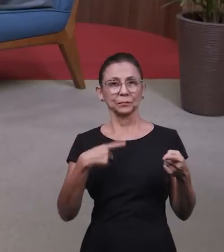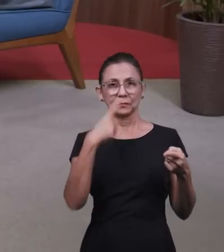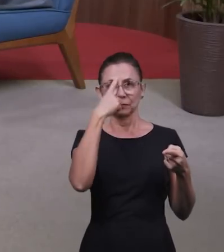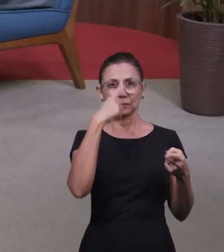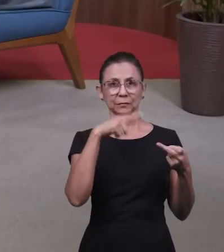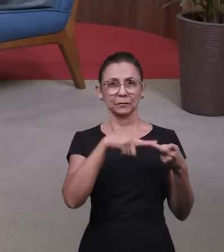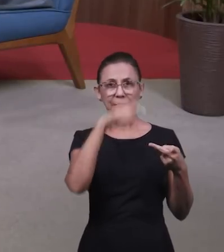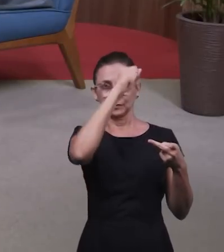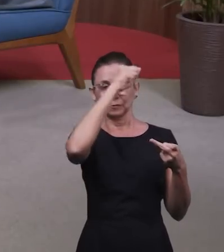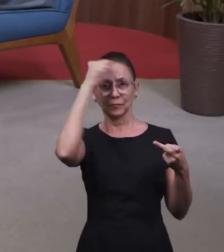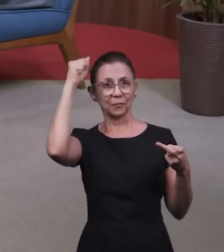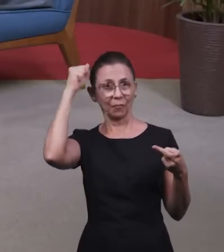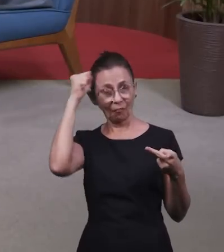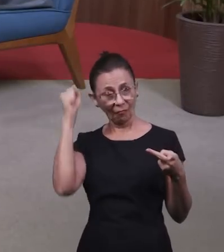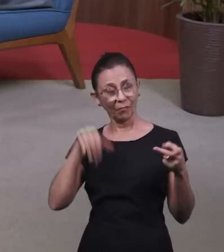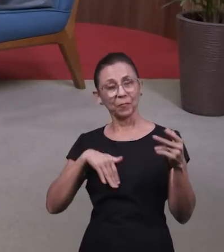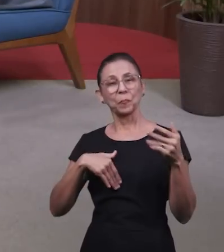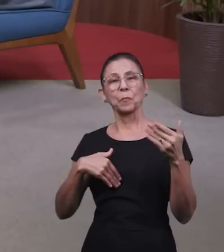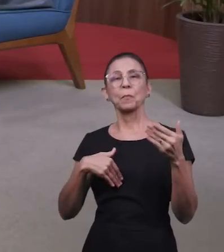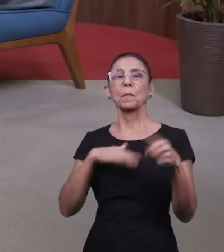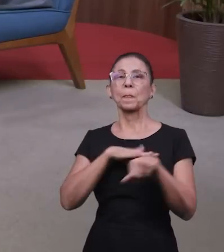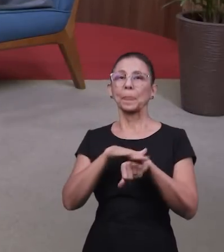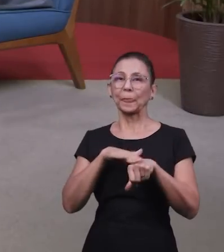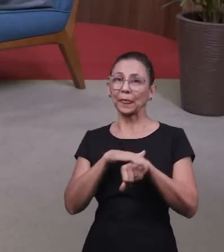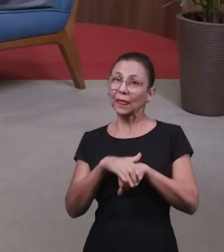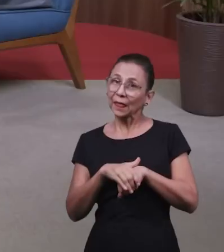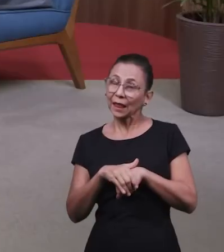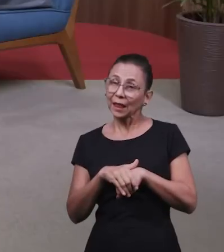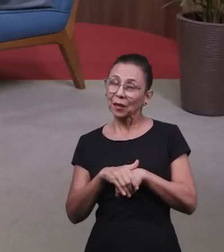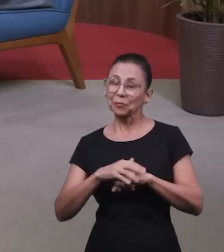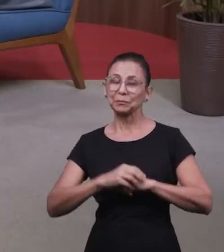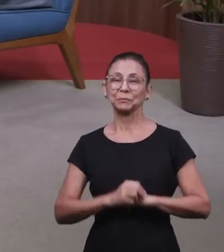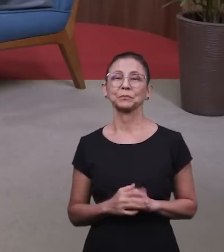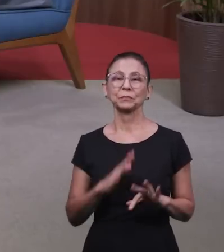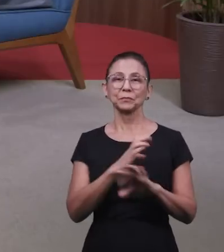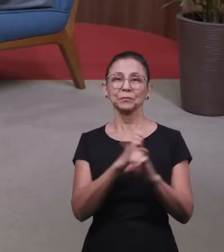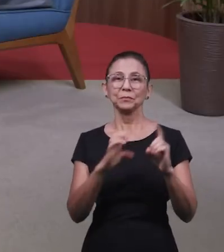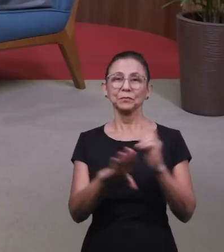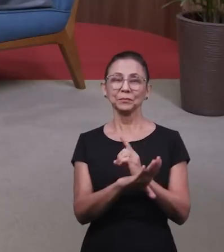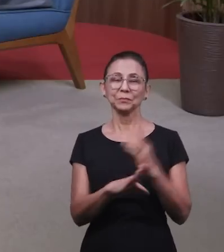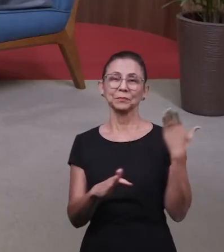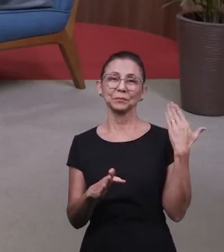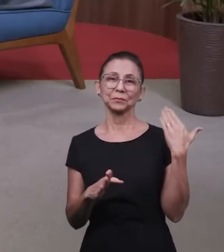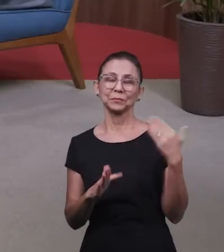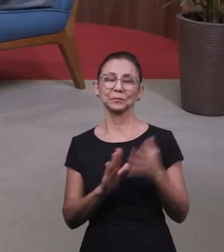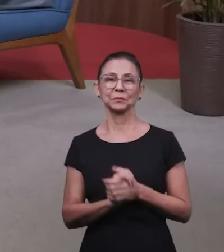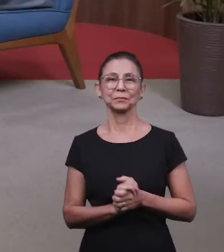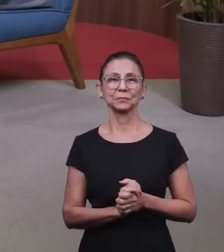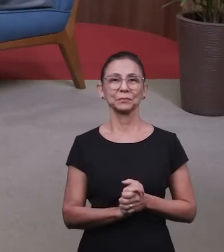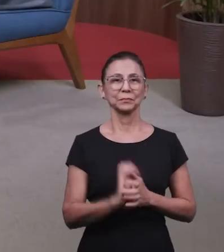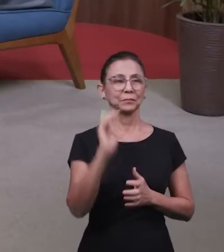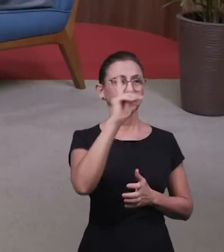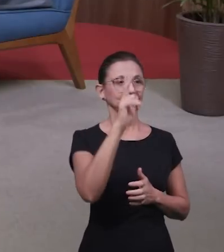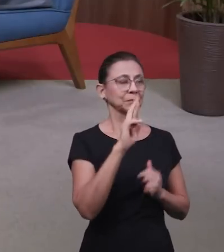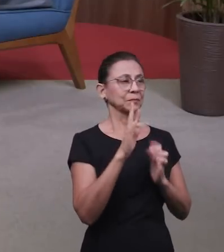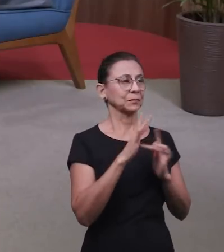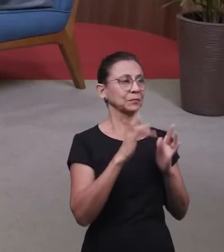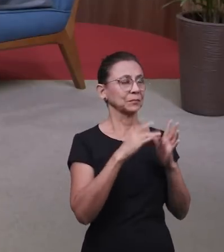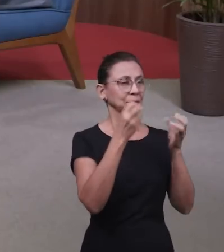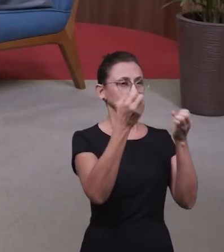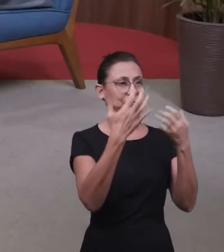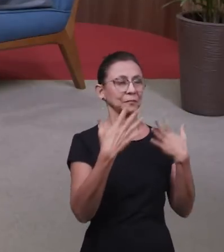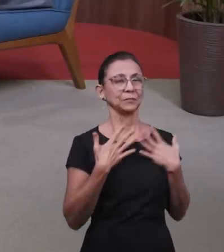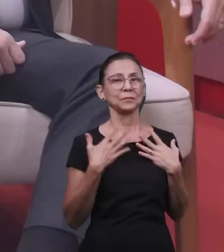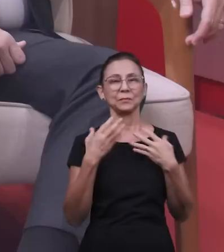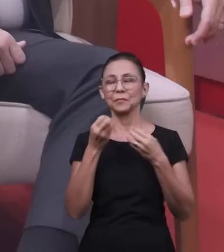Sérgio Souza para essa conversa sobre a última Escola Bíblica Dominical. Daniel, Sérgio, a paz do Senhor, sejam bem-vindos.